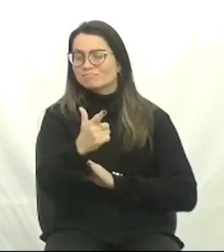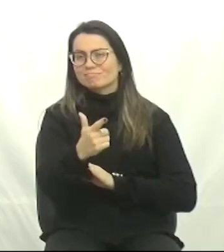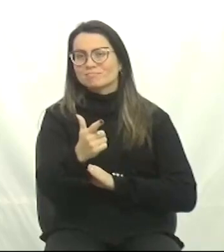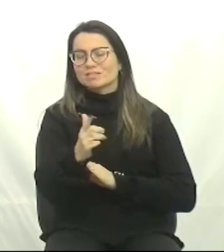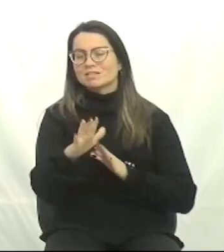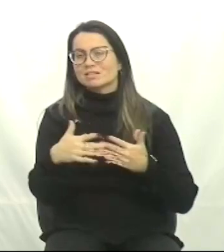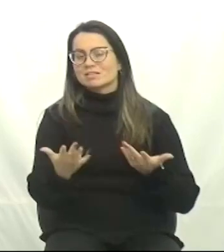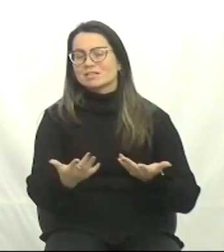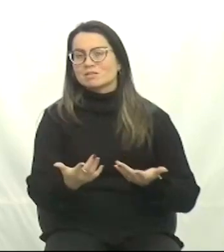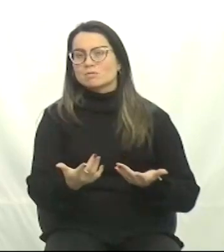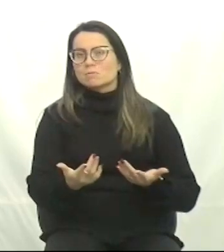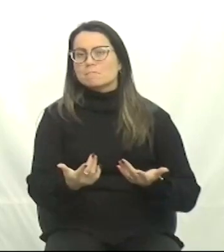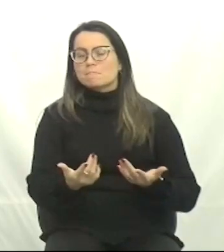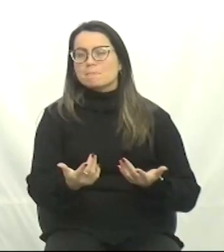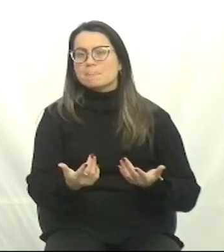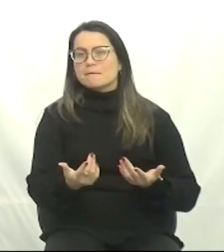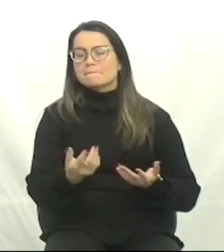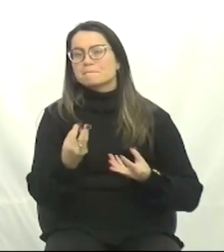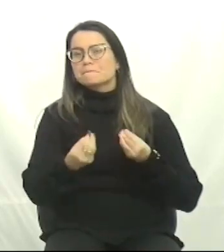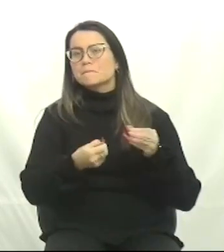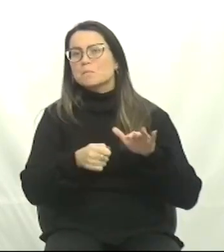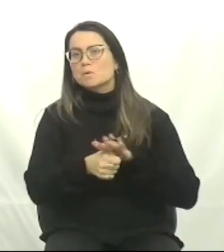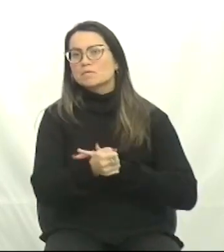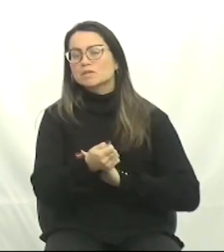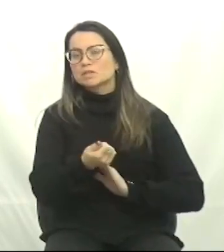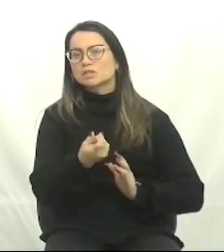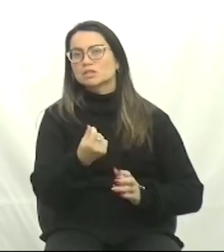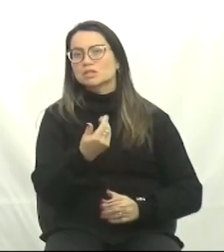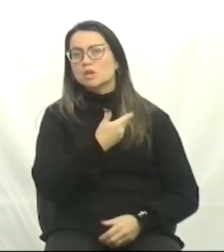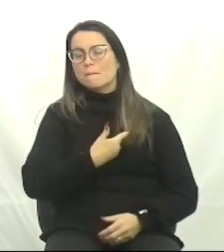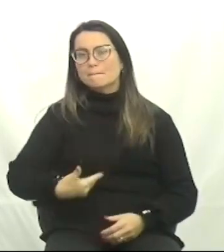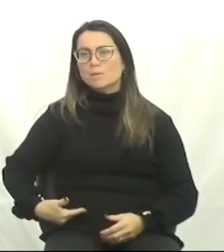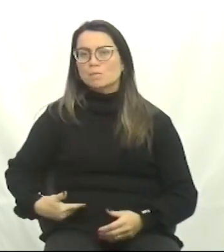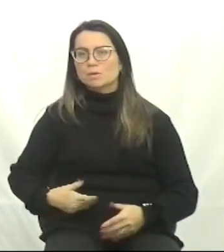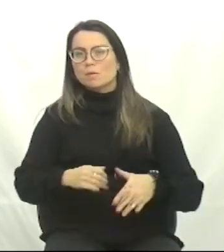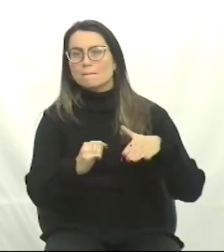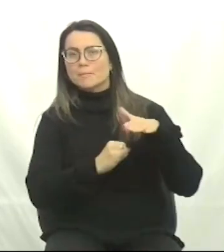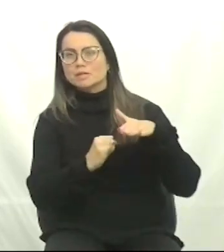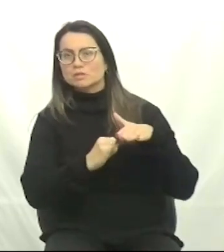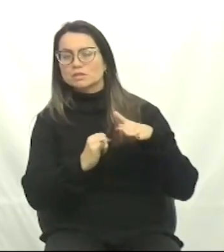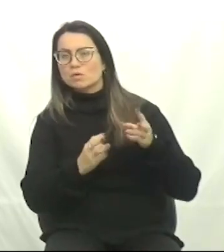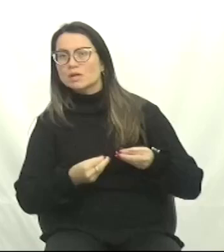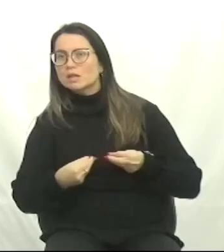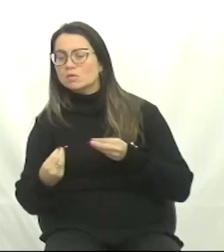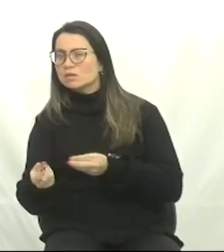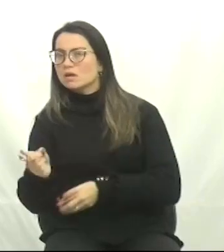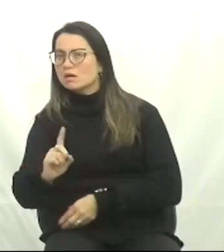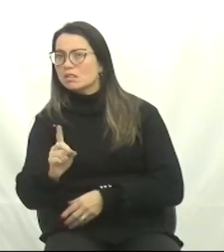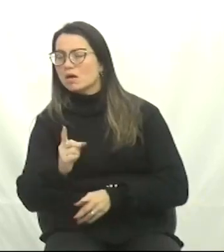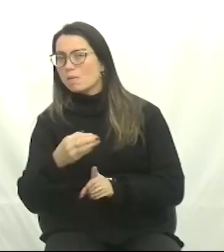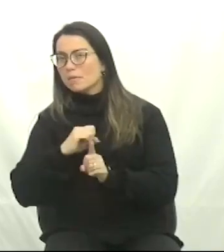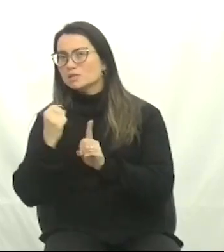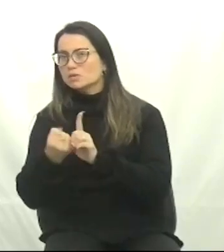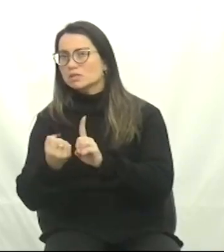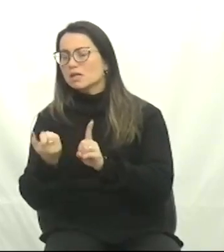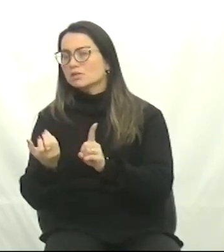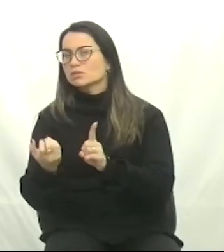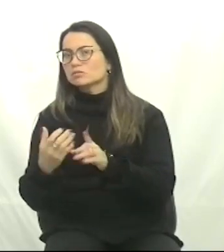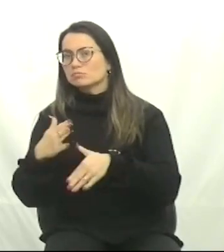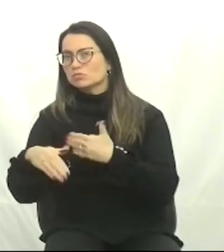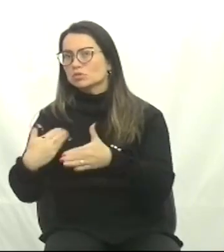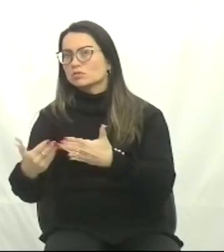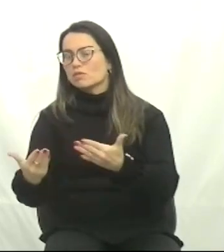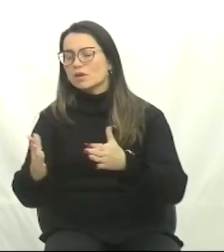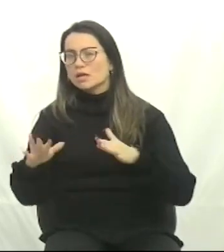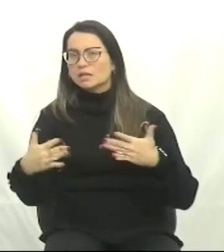pode alocar recursos públicos em instituições que não entregam esse retorno em serviço à sociedade. Dessa forma,